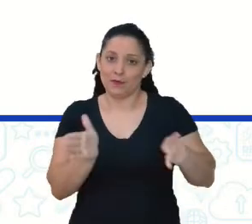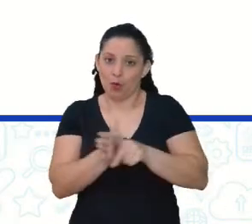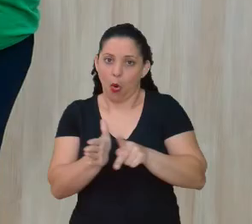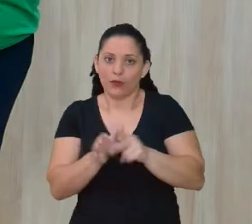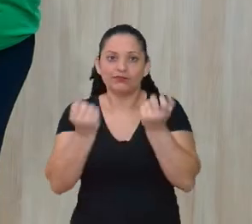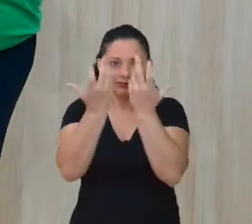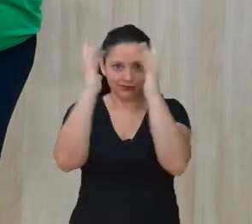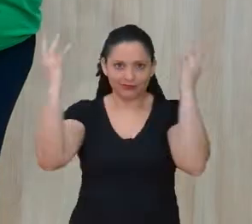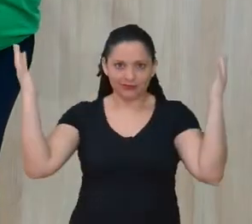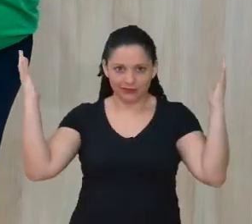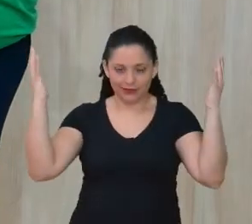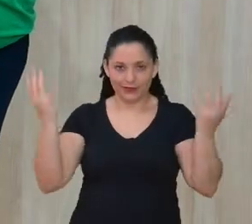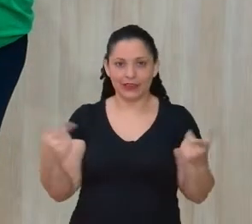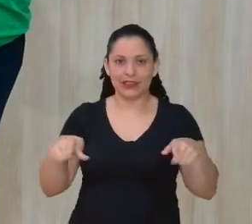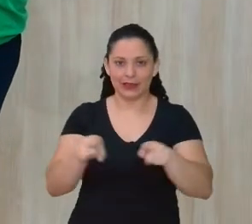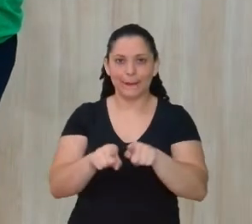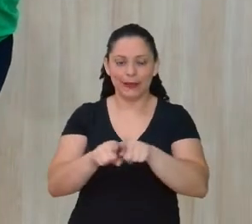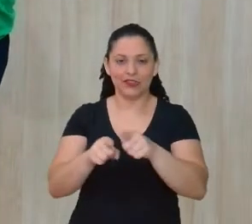ambiente. Então,